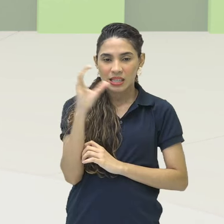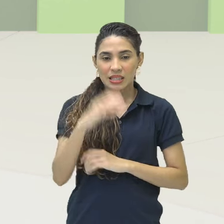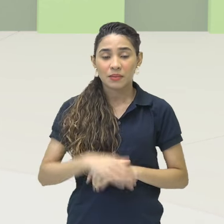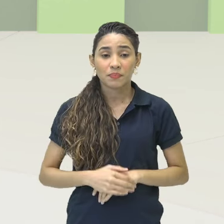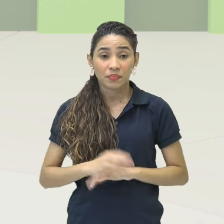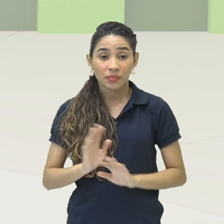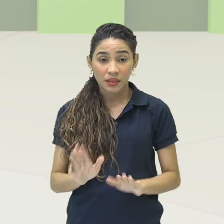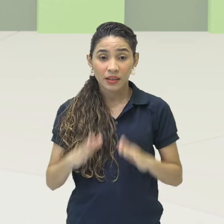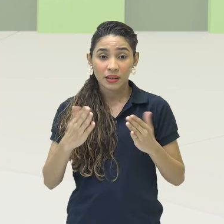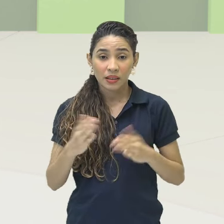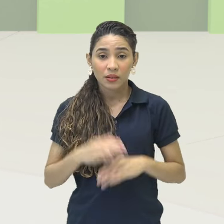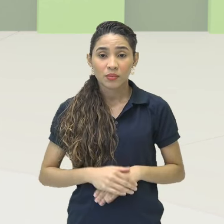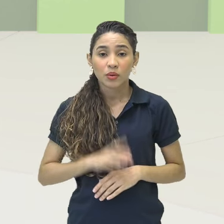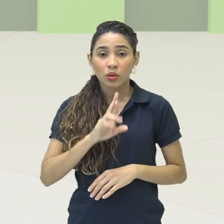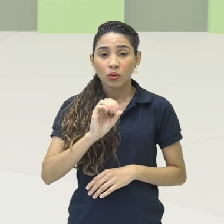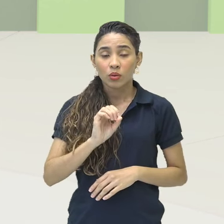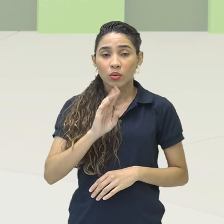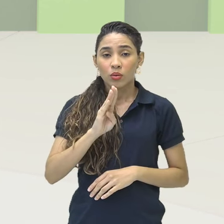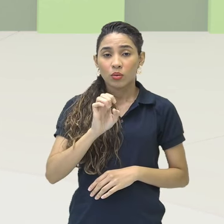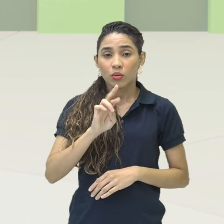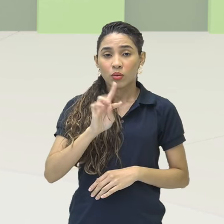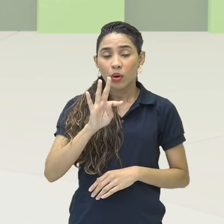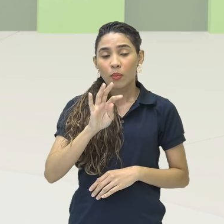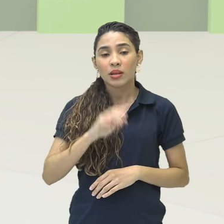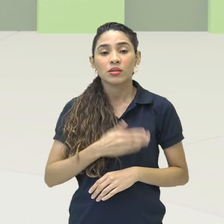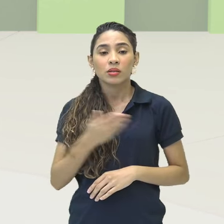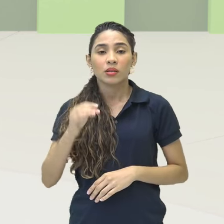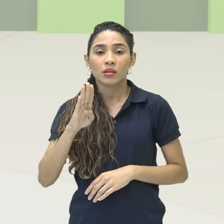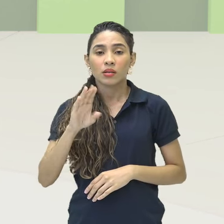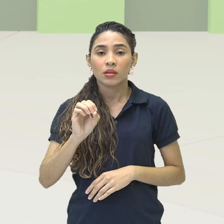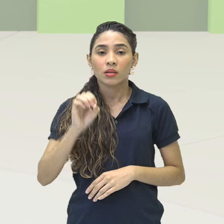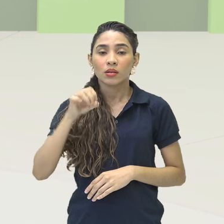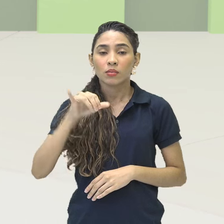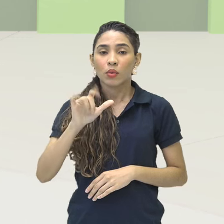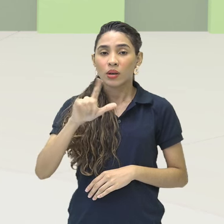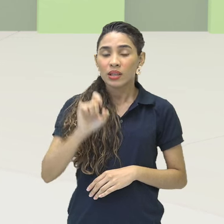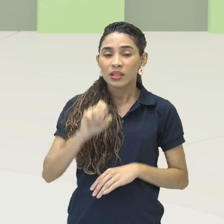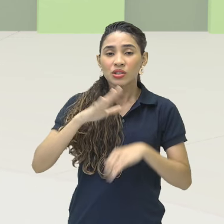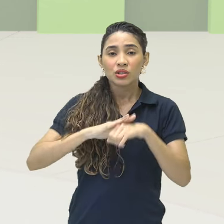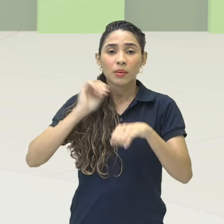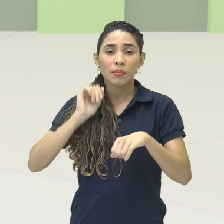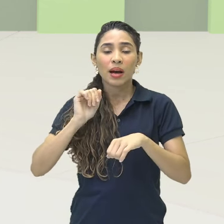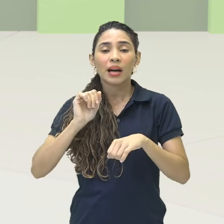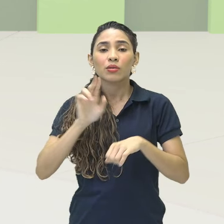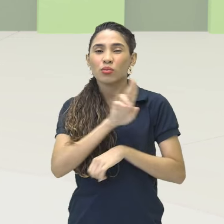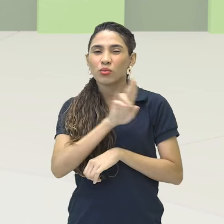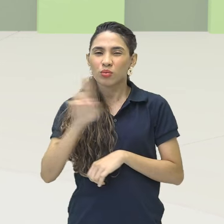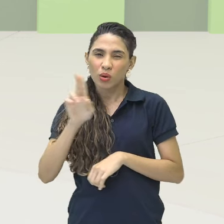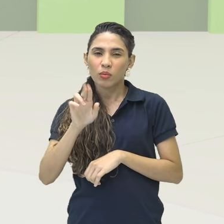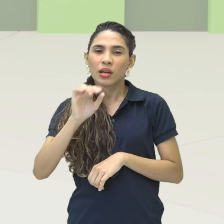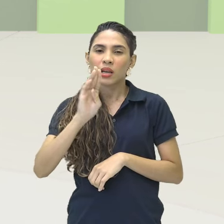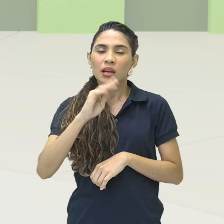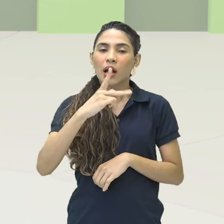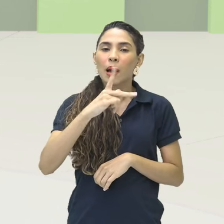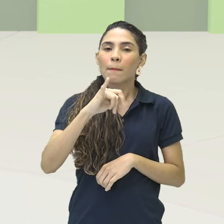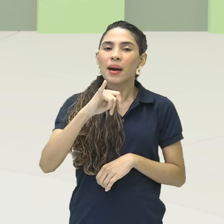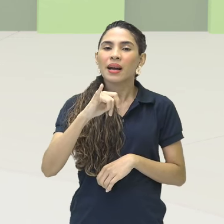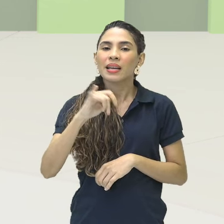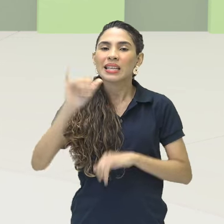Então, aí, o Robert Boyle ele foi chamado, na época, de o pai da química, porque ele